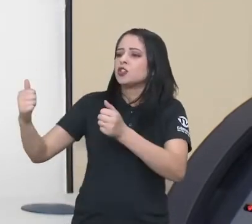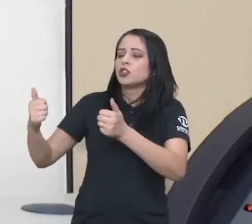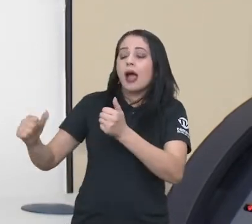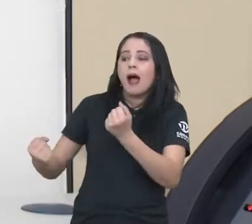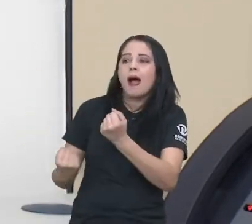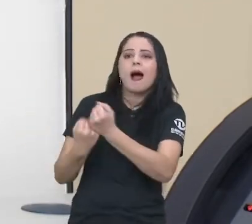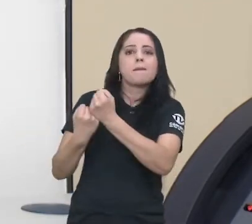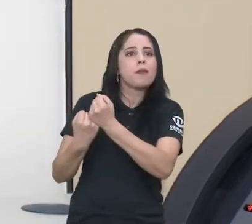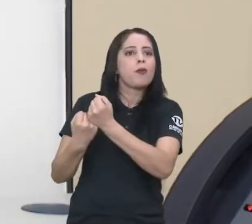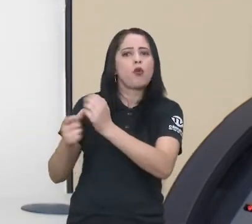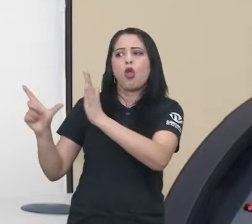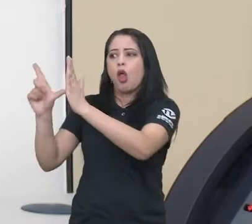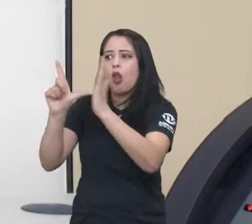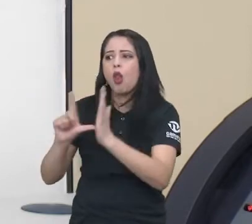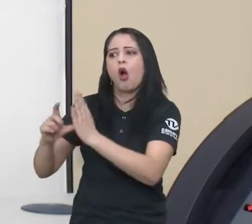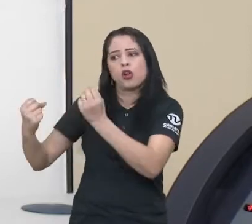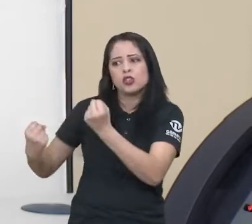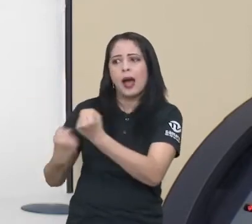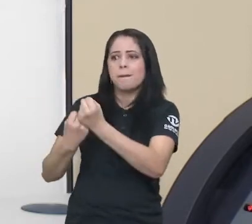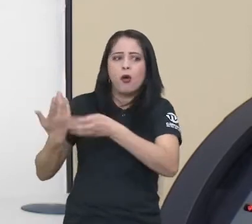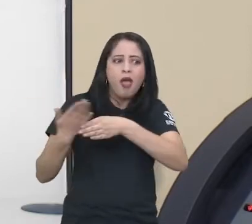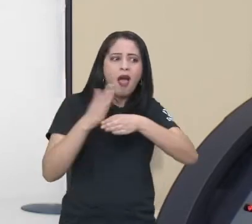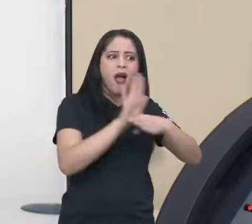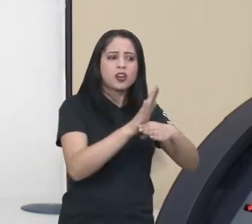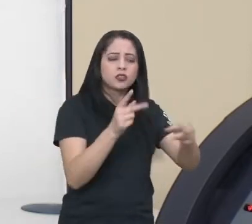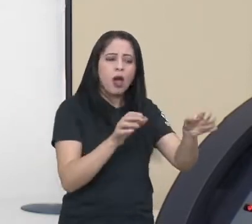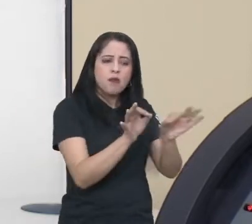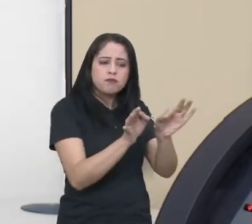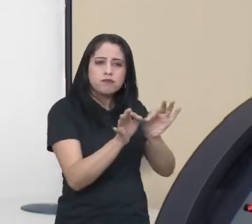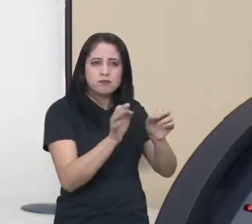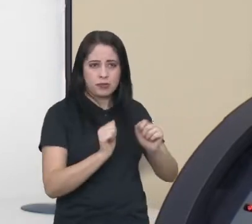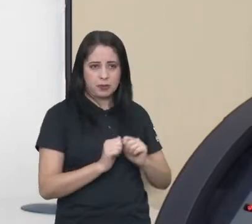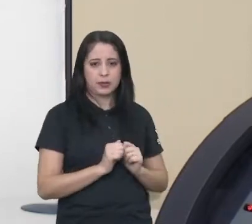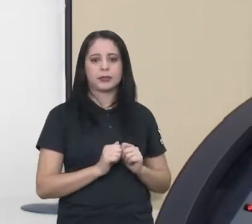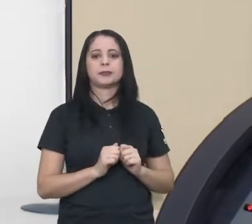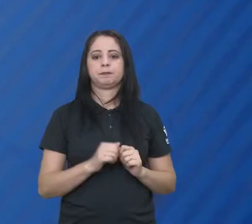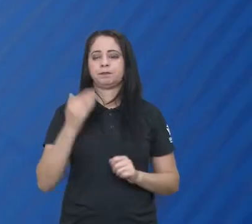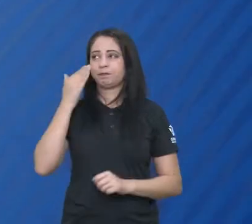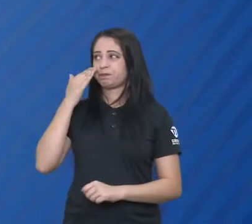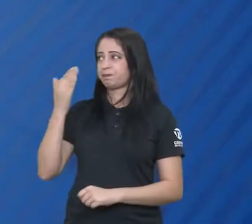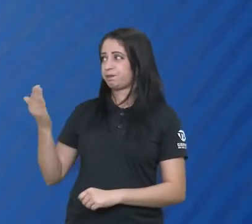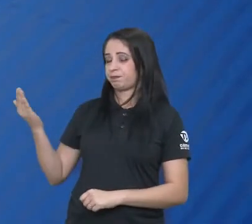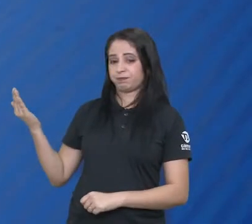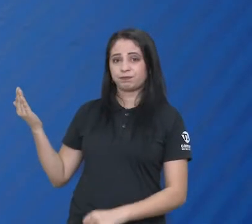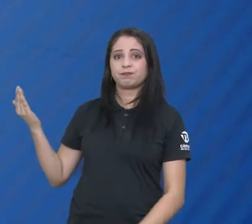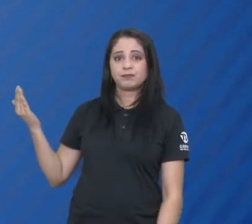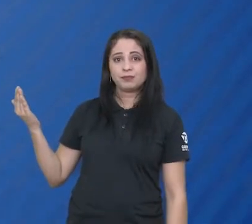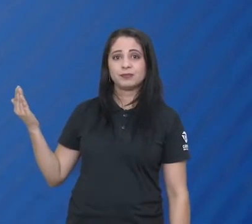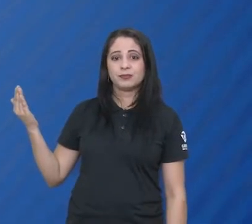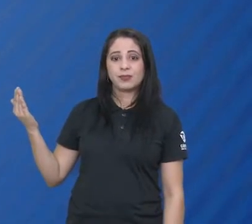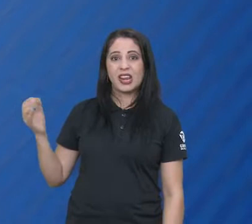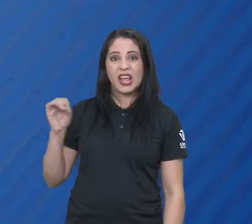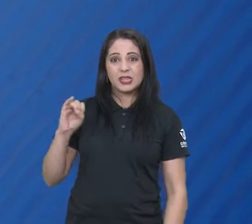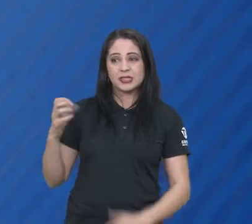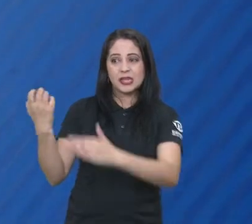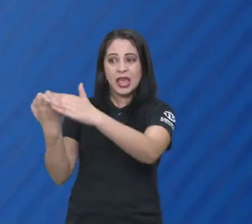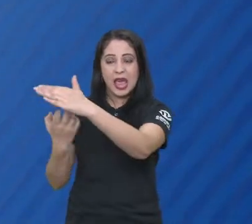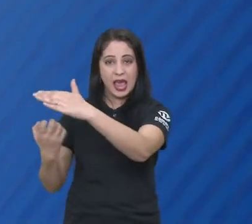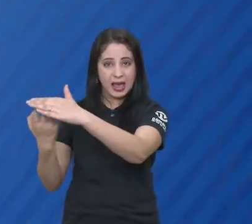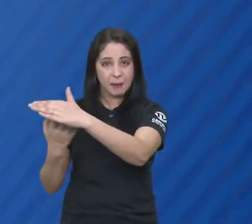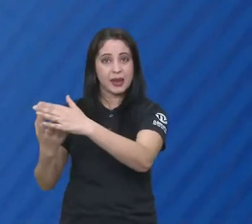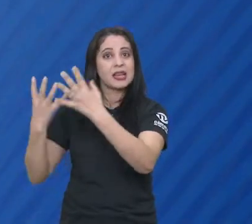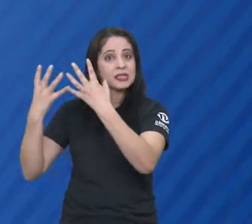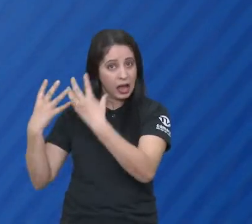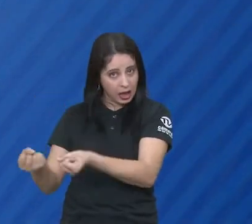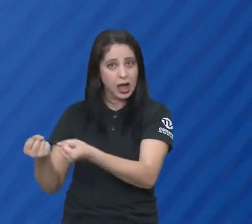chamar os comércios locais para estar ajudando nessa manutenção dos campos. Segundo o projeto, as empresas que se